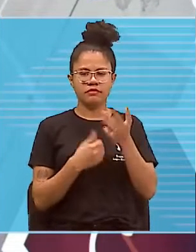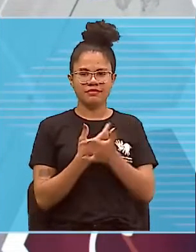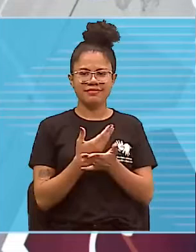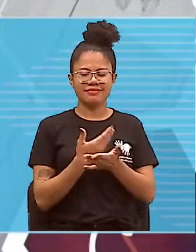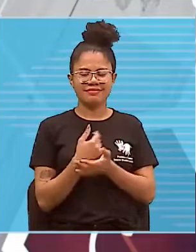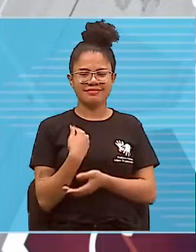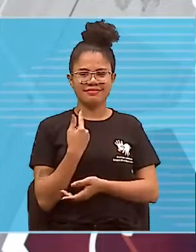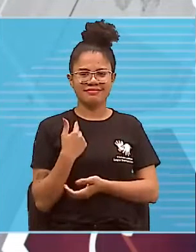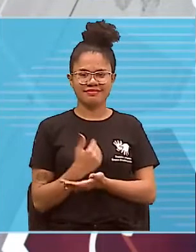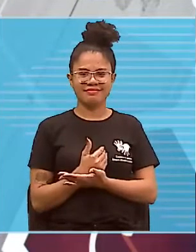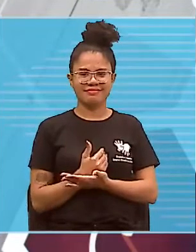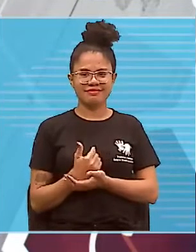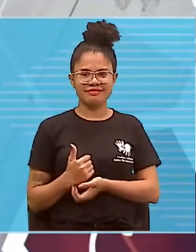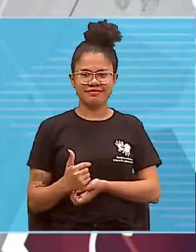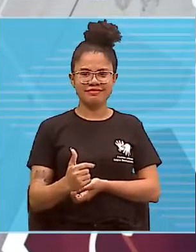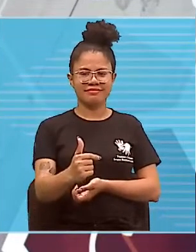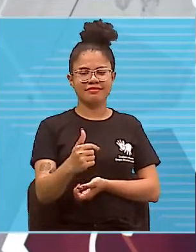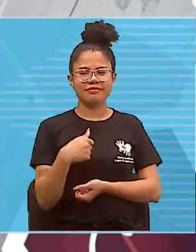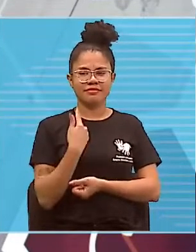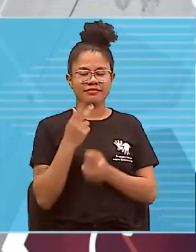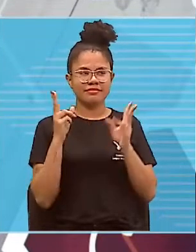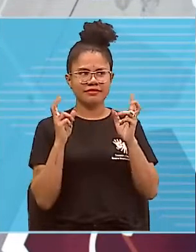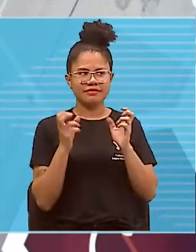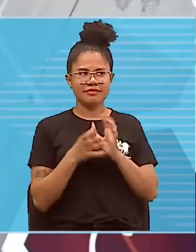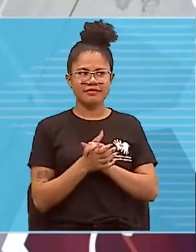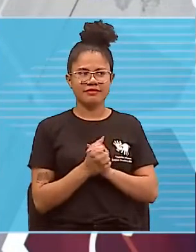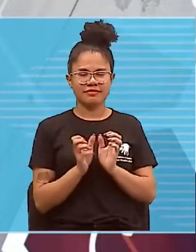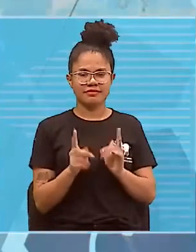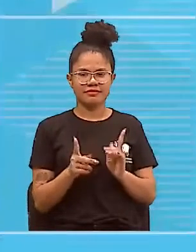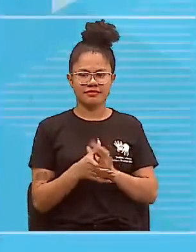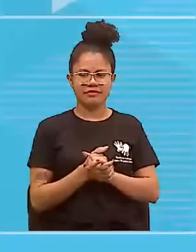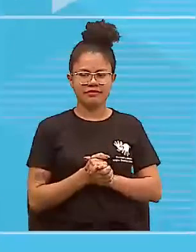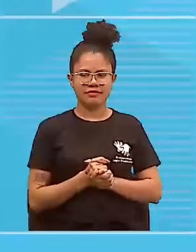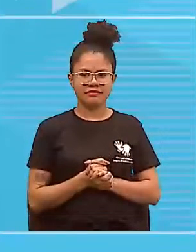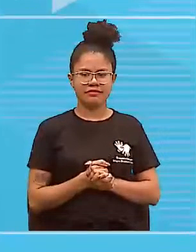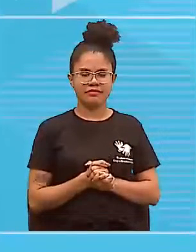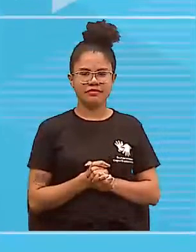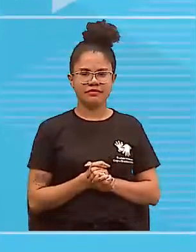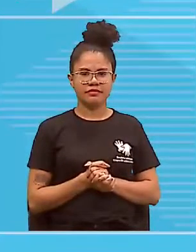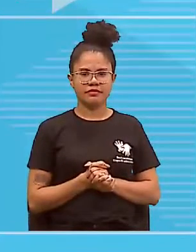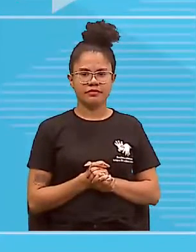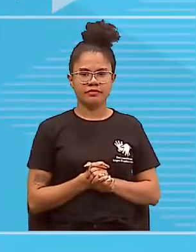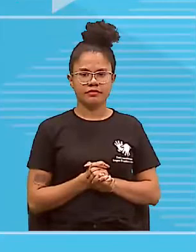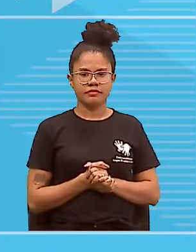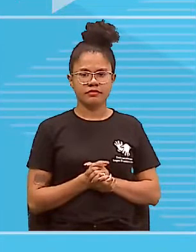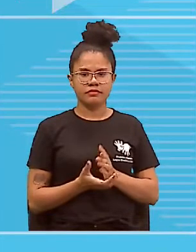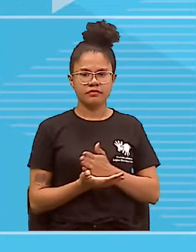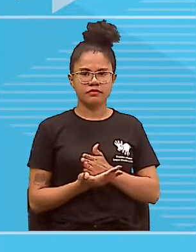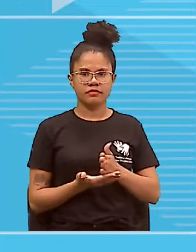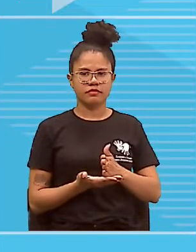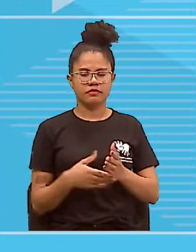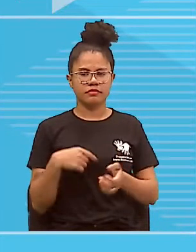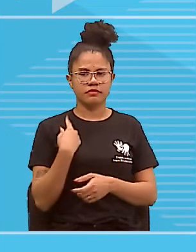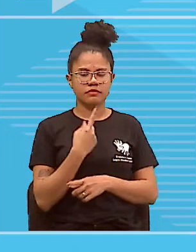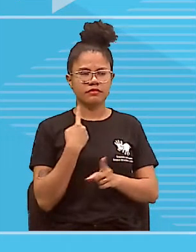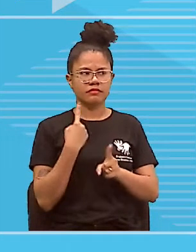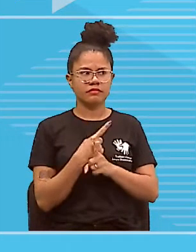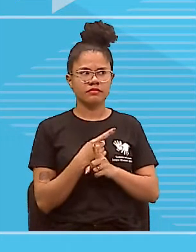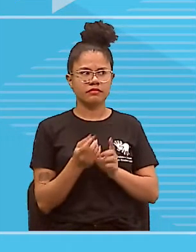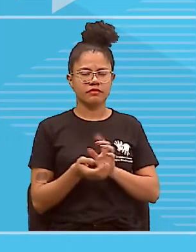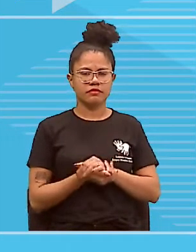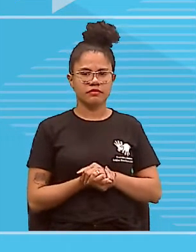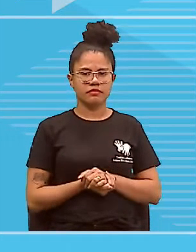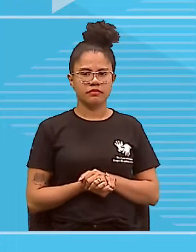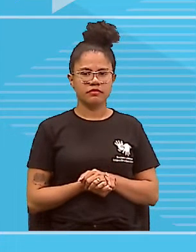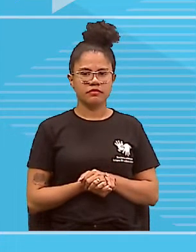vai agora dar início ao tema de hoje show de bola Vamos lá galerinha Começando aqui o nosso encontro de hoje